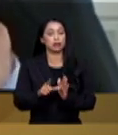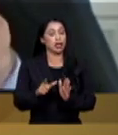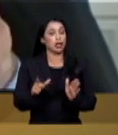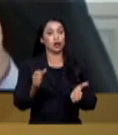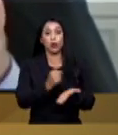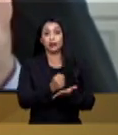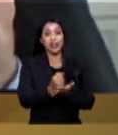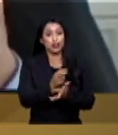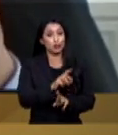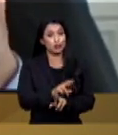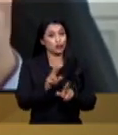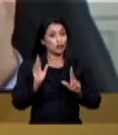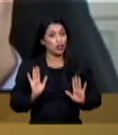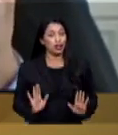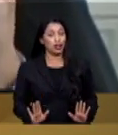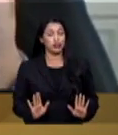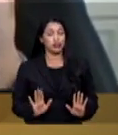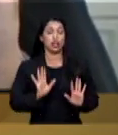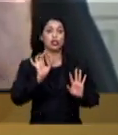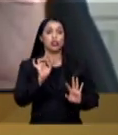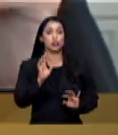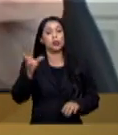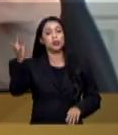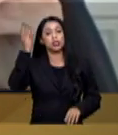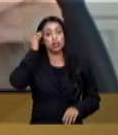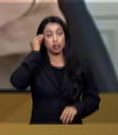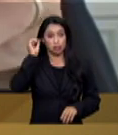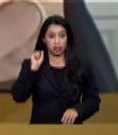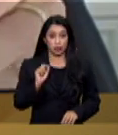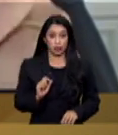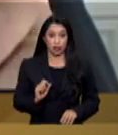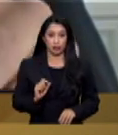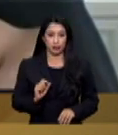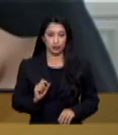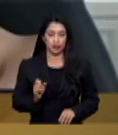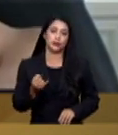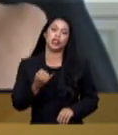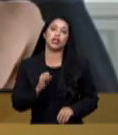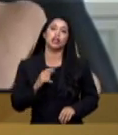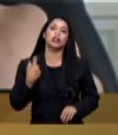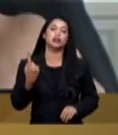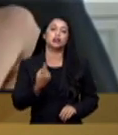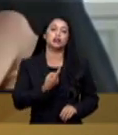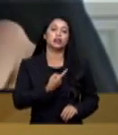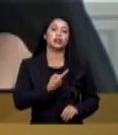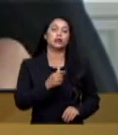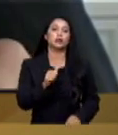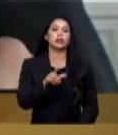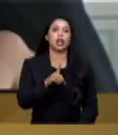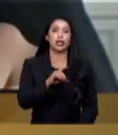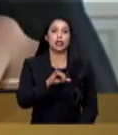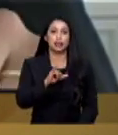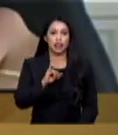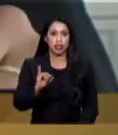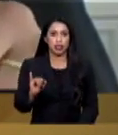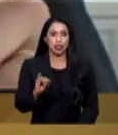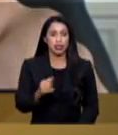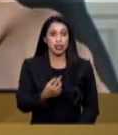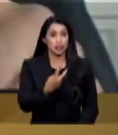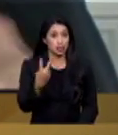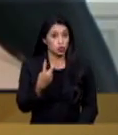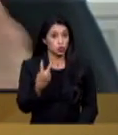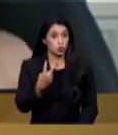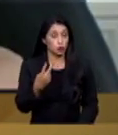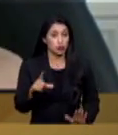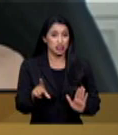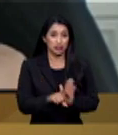diferentes. Só para nós termos em mente o seguinte, se nós formos declarar a inconstitucionalidade dessas duas leis, o efeito